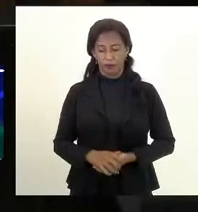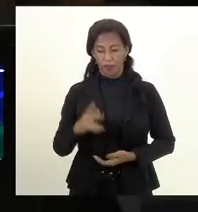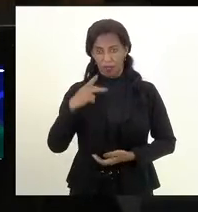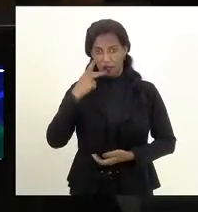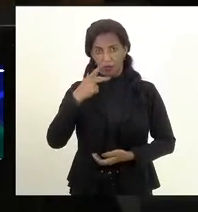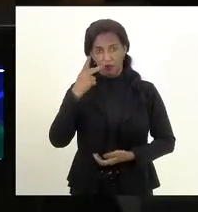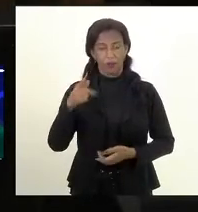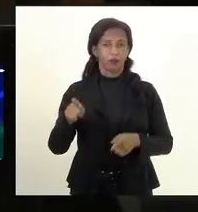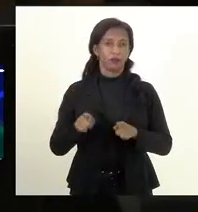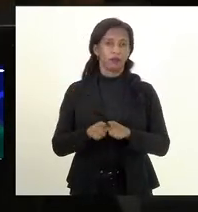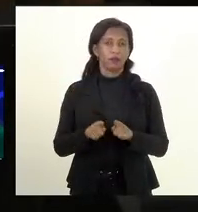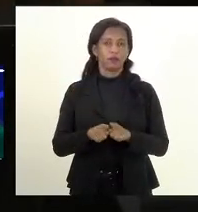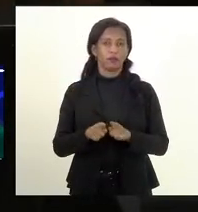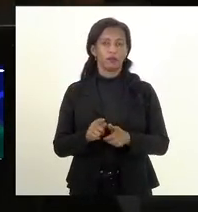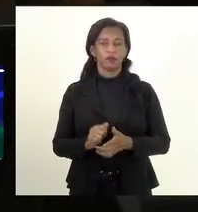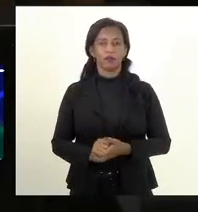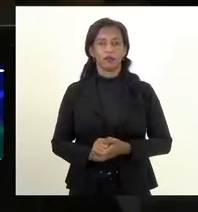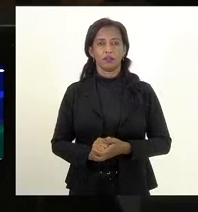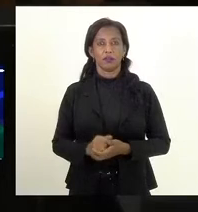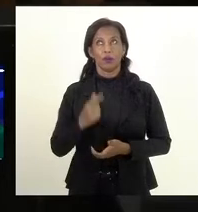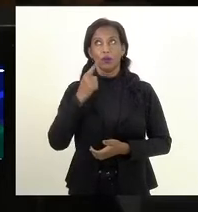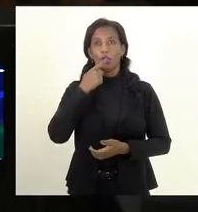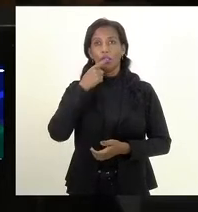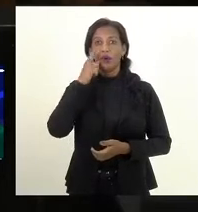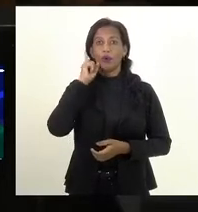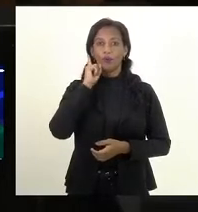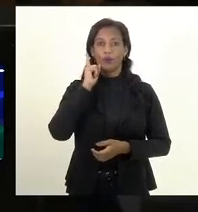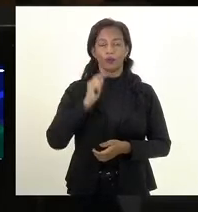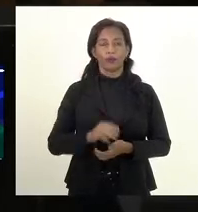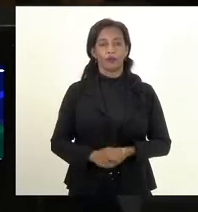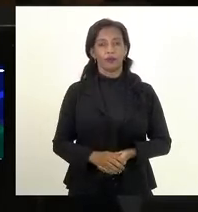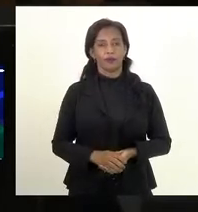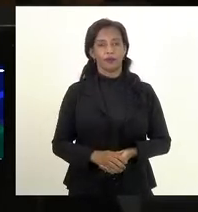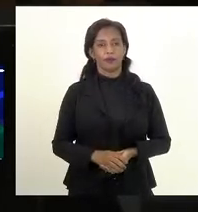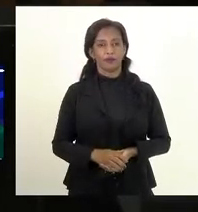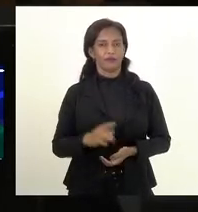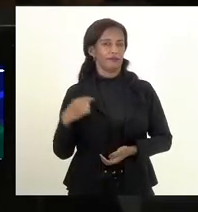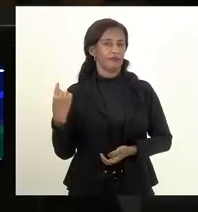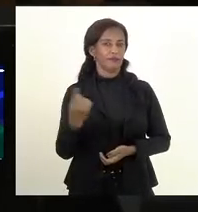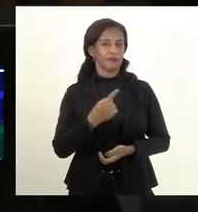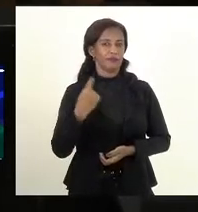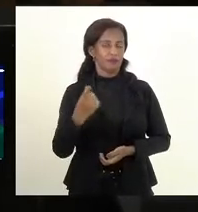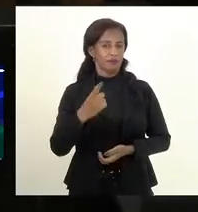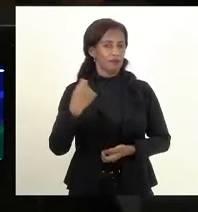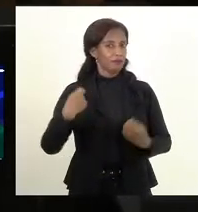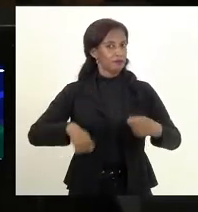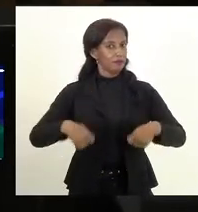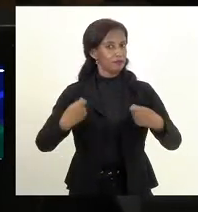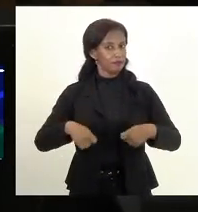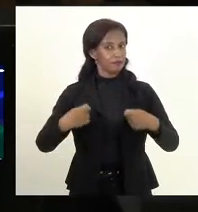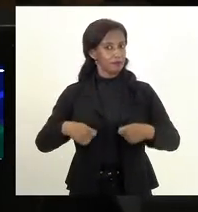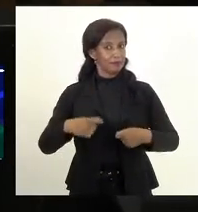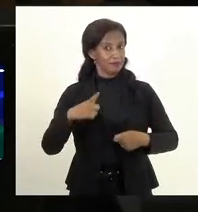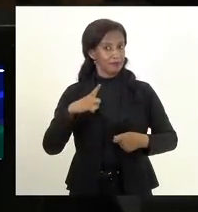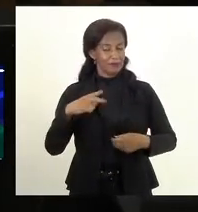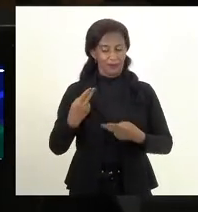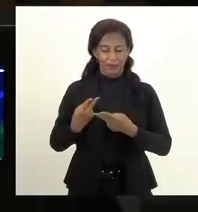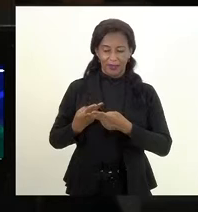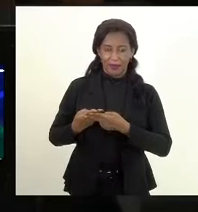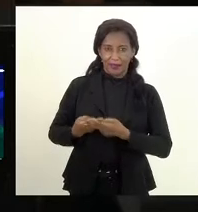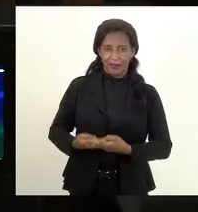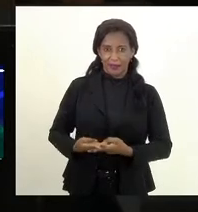falava aqui e no dia de ontem o que nós temos que ter paciência